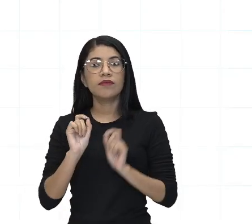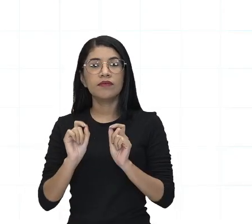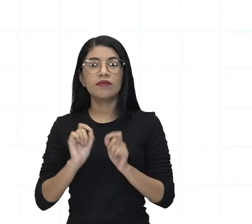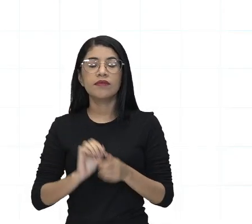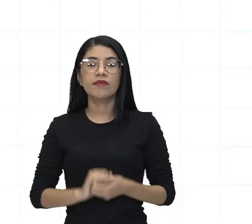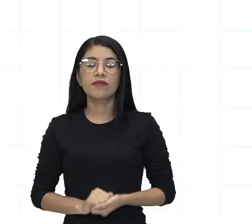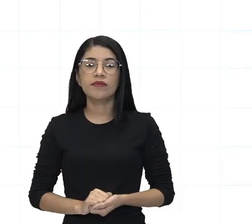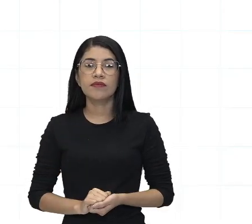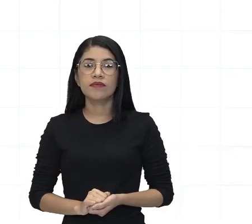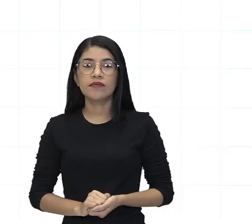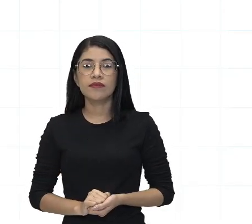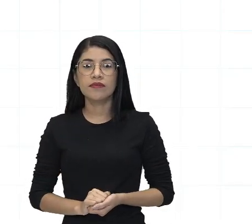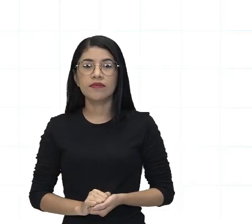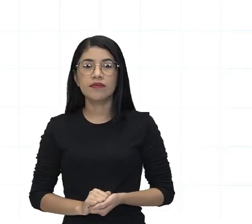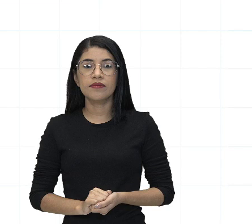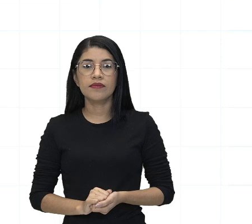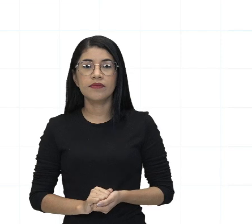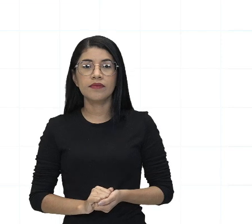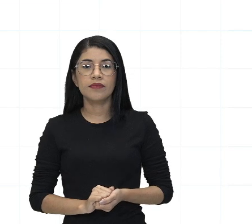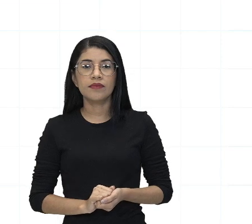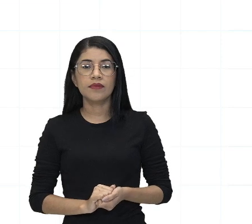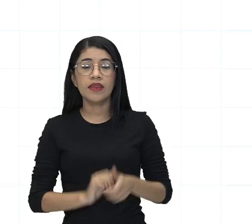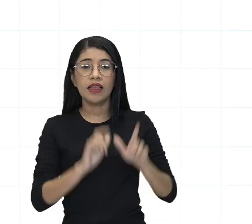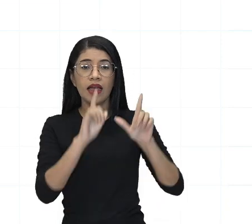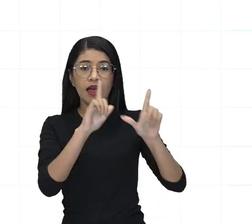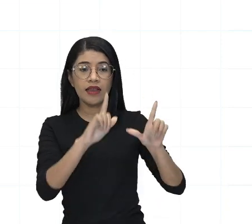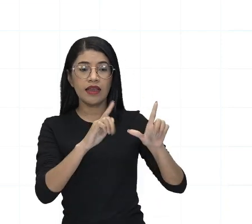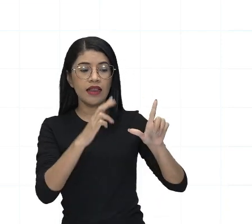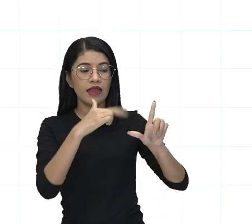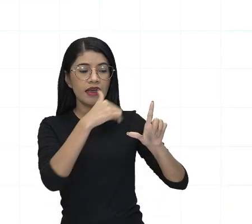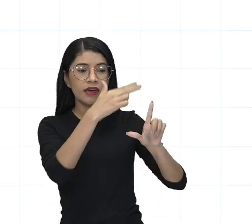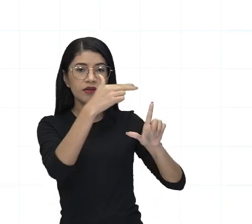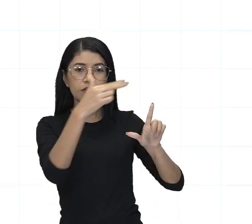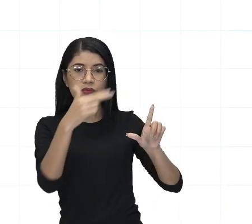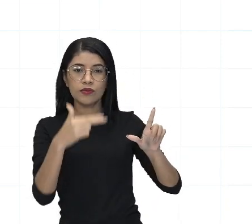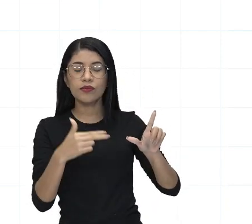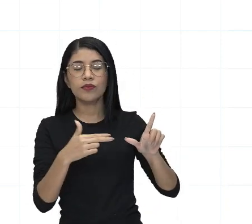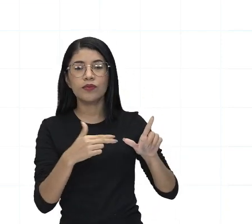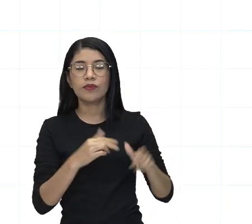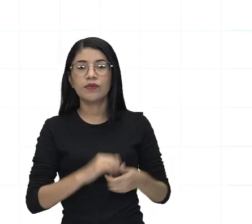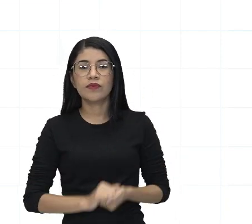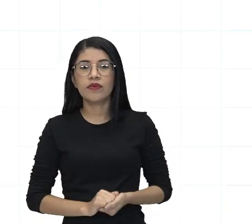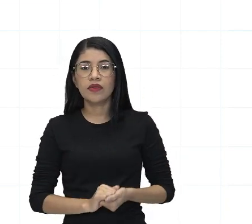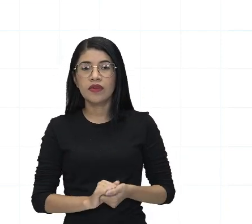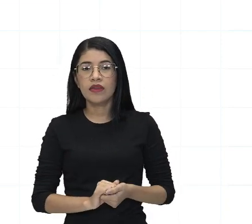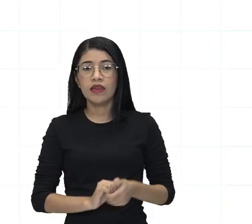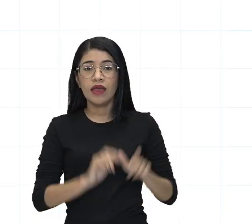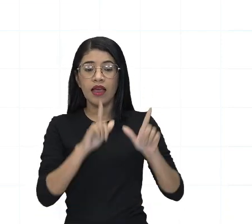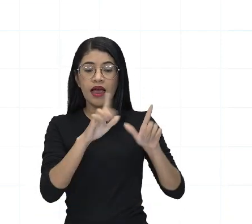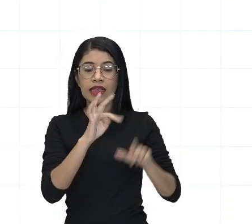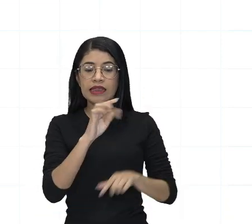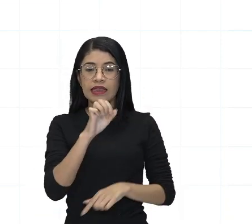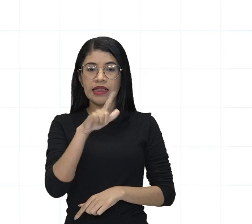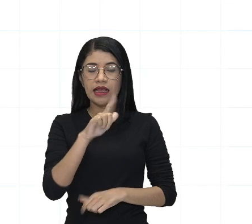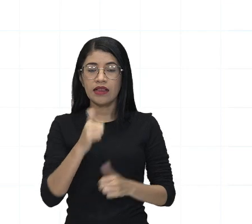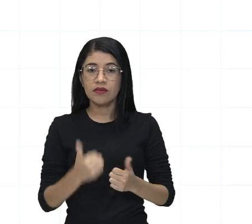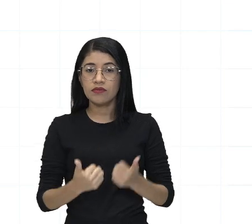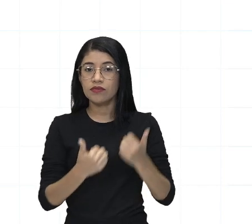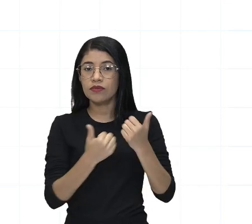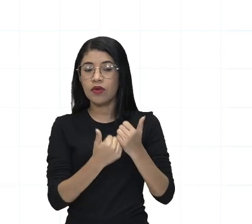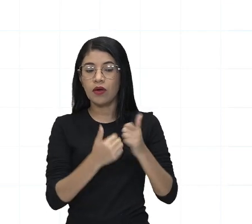de tela e tinta a óleo. Tela é o suporte. Então,